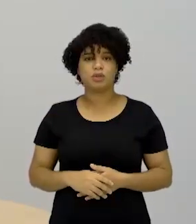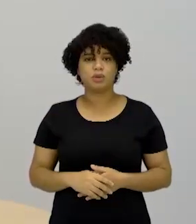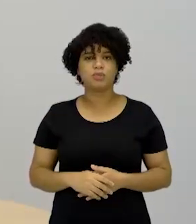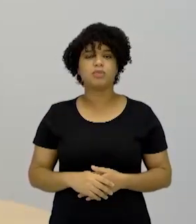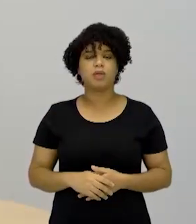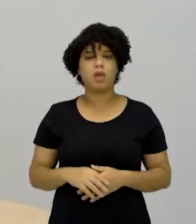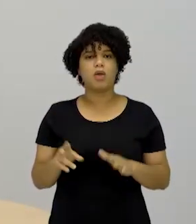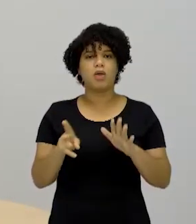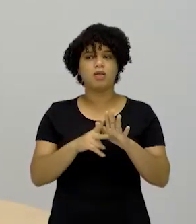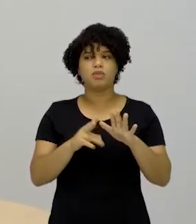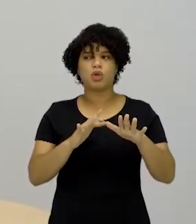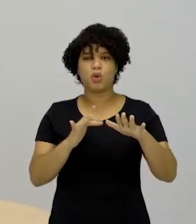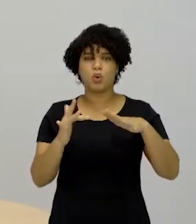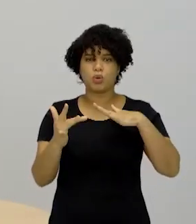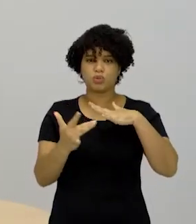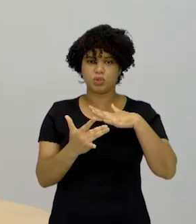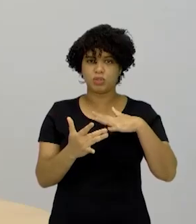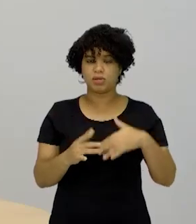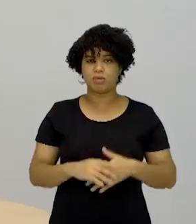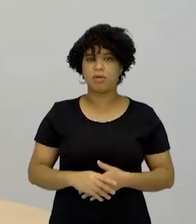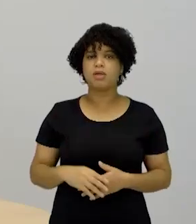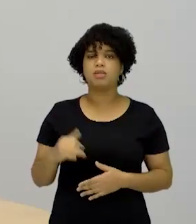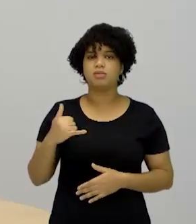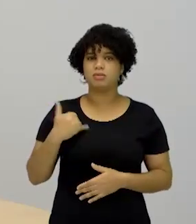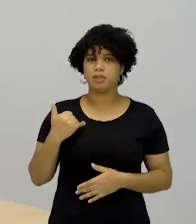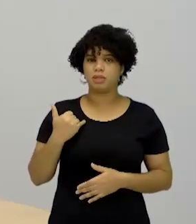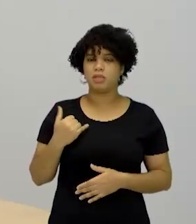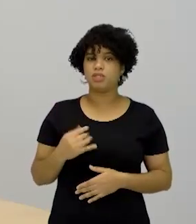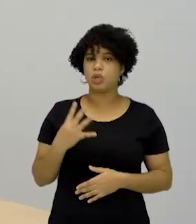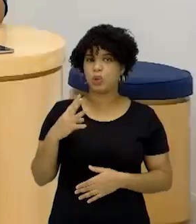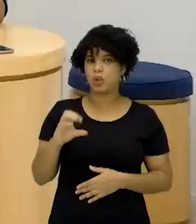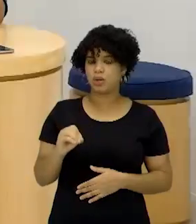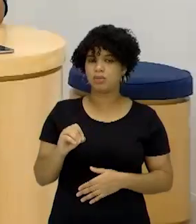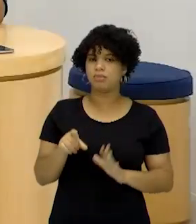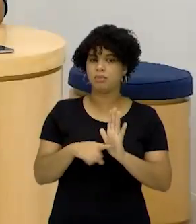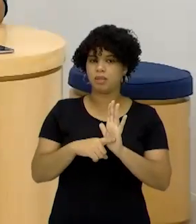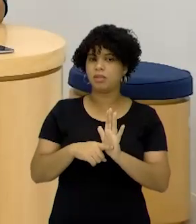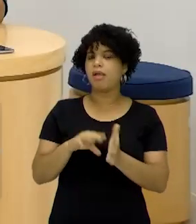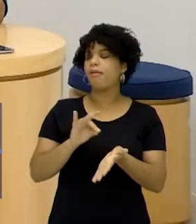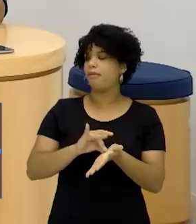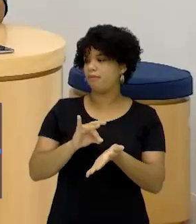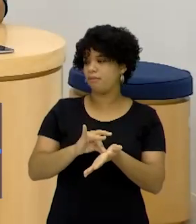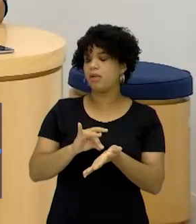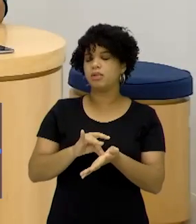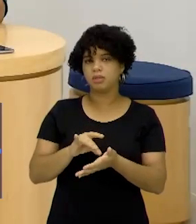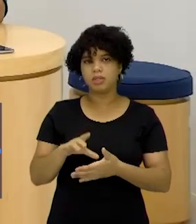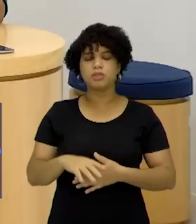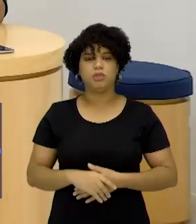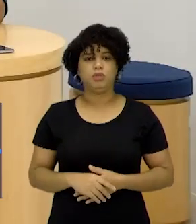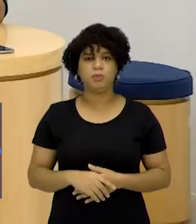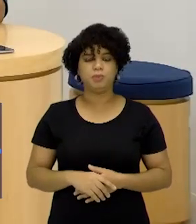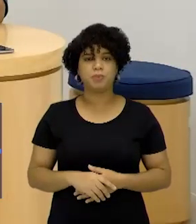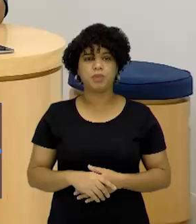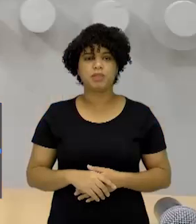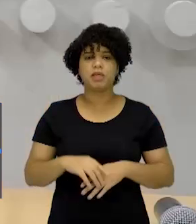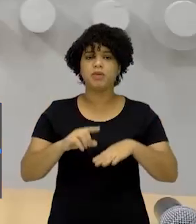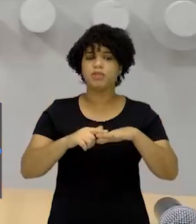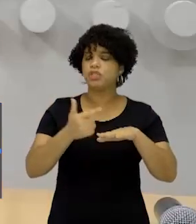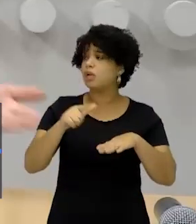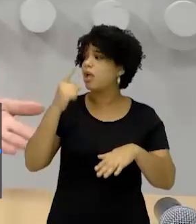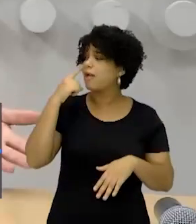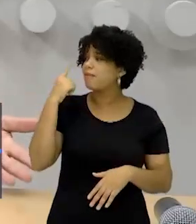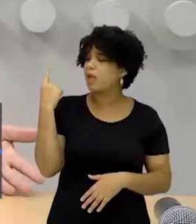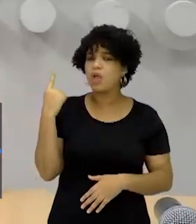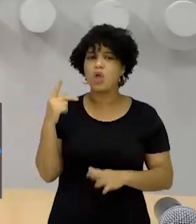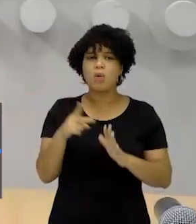rede social. Pessoas com menos de 40, dificilmente. Essa pessoa se torna uma exceção, né? Exatamente. Um caso de exceção. Nossa, você não tem rede social, não